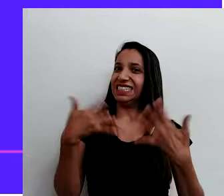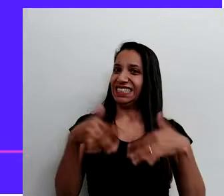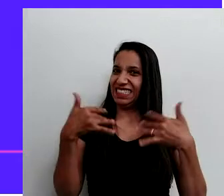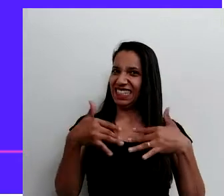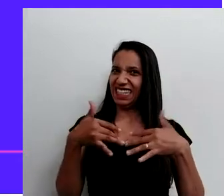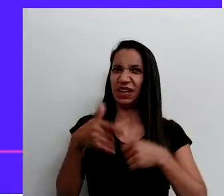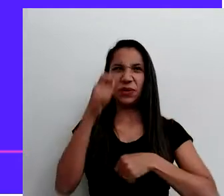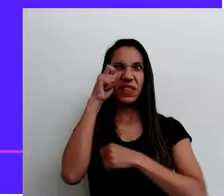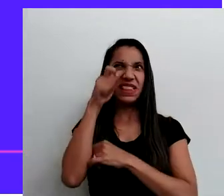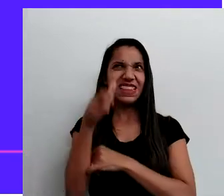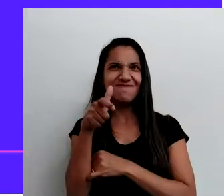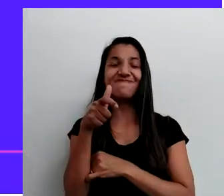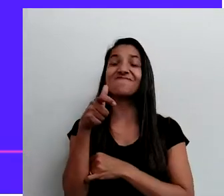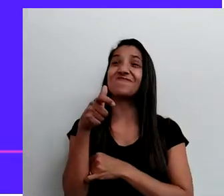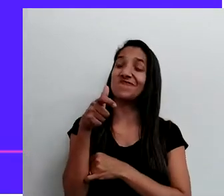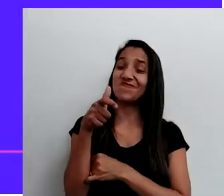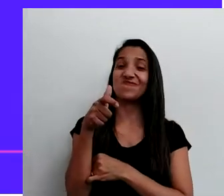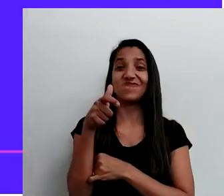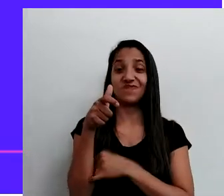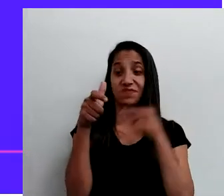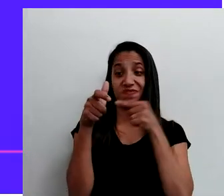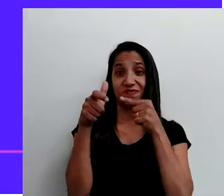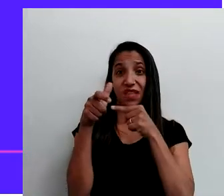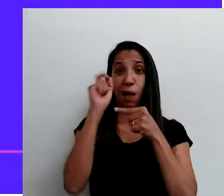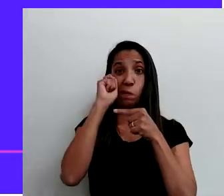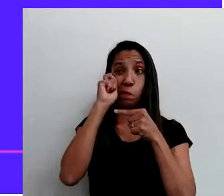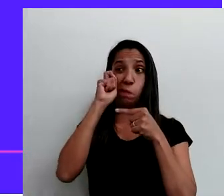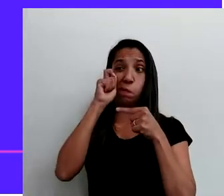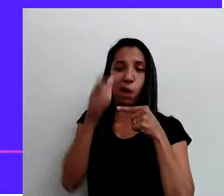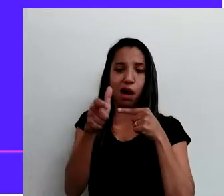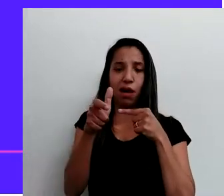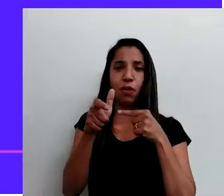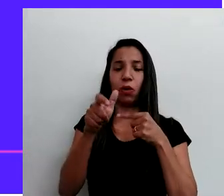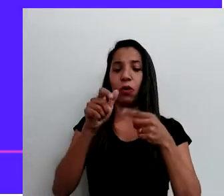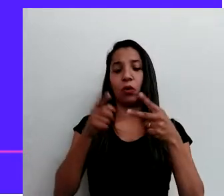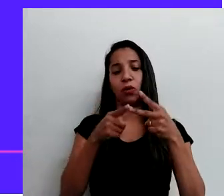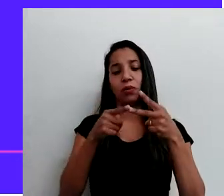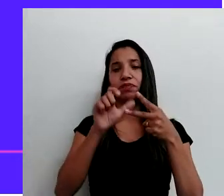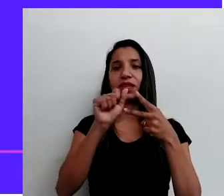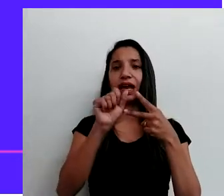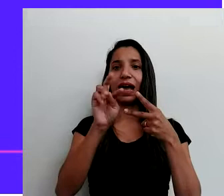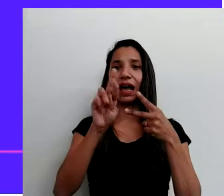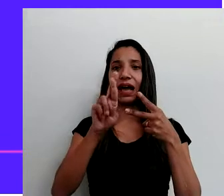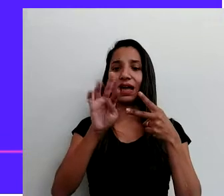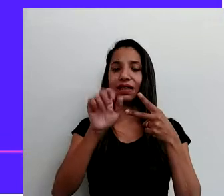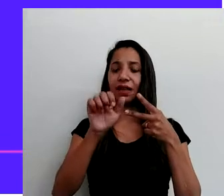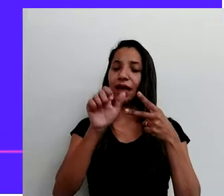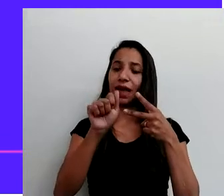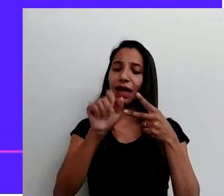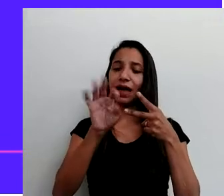porque atrativo tem um sentido de inspirar simpatia, né?